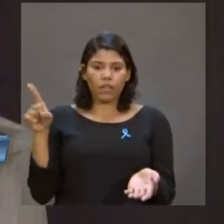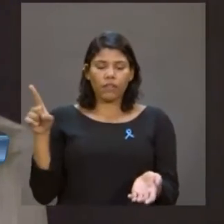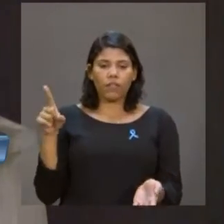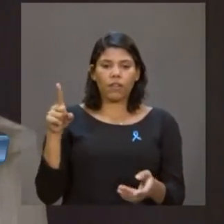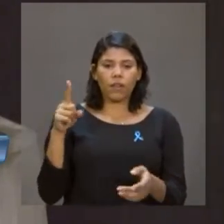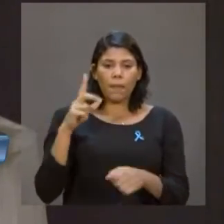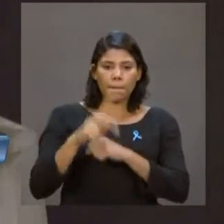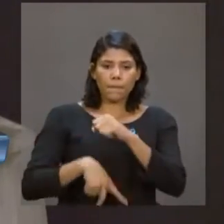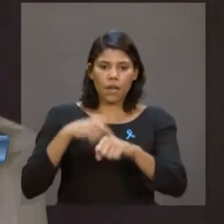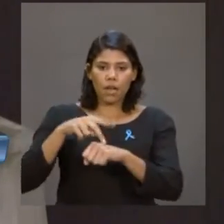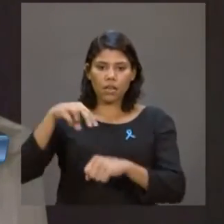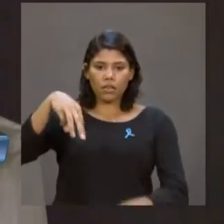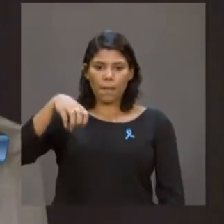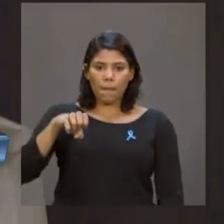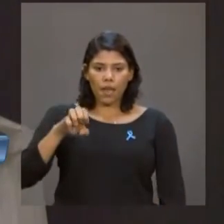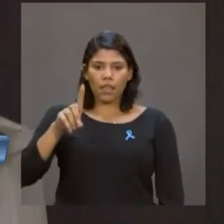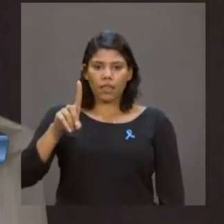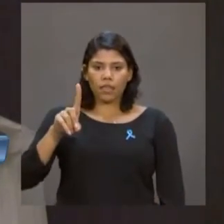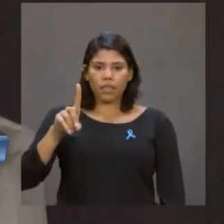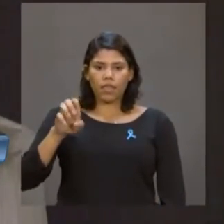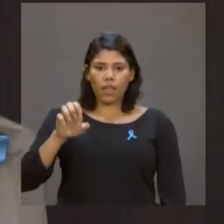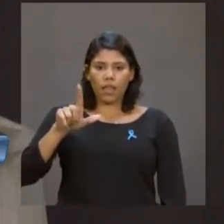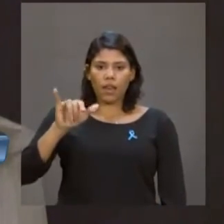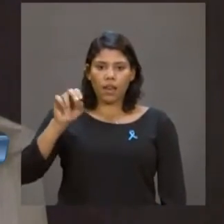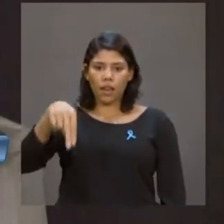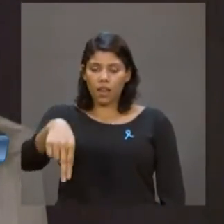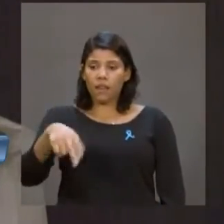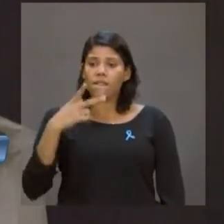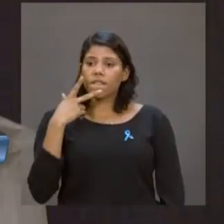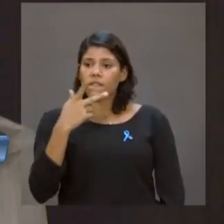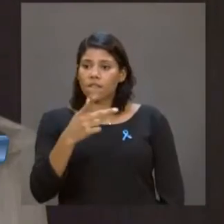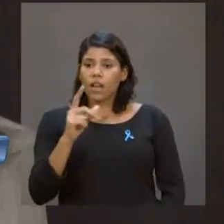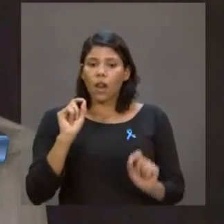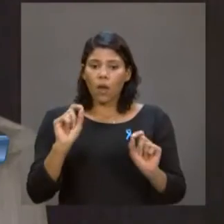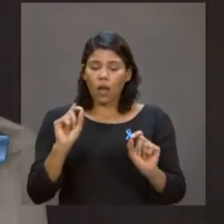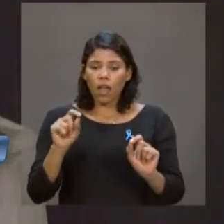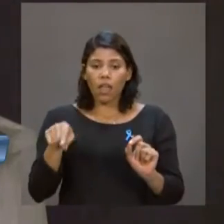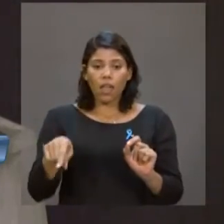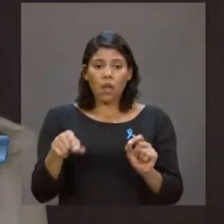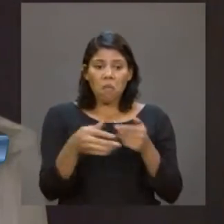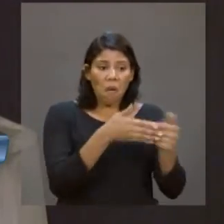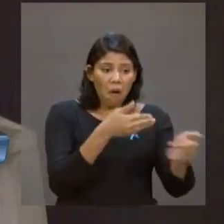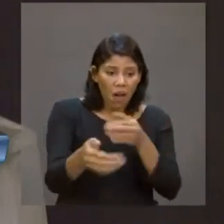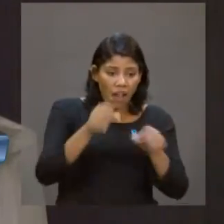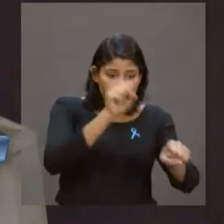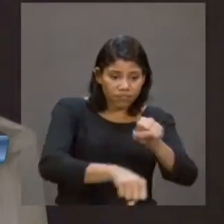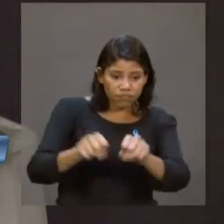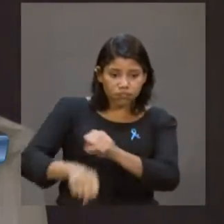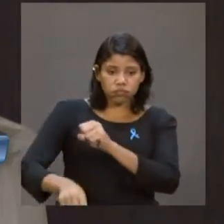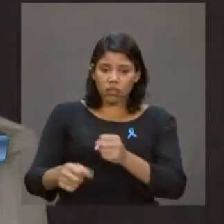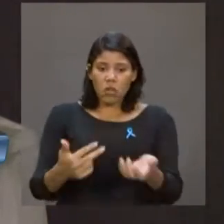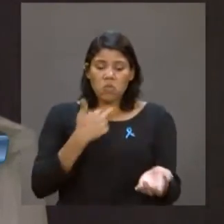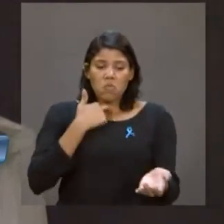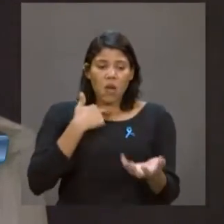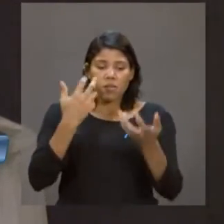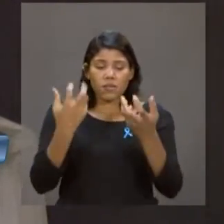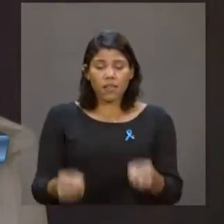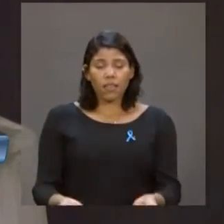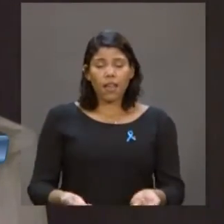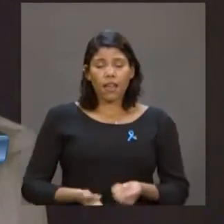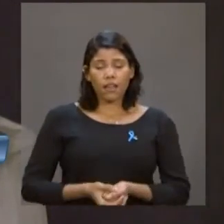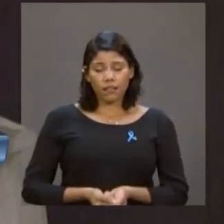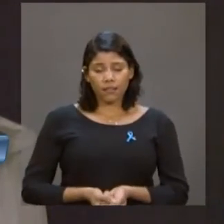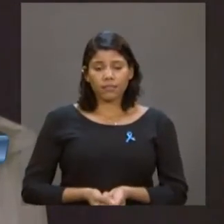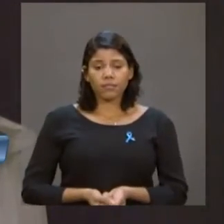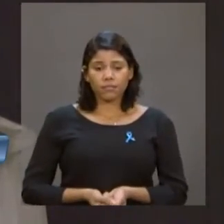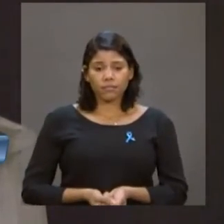dizia: nenhum homicídio é justificável. Nenhum homicídio é justificável. Terceiro, vou dar mais um minuto para concluir. Vou concluir em um minuto. Presidente, lhe agradeço